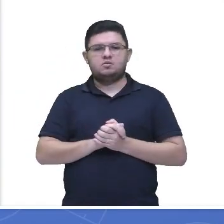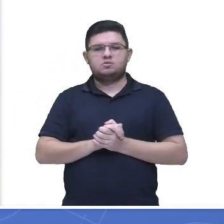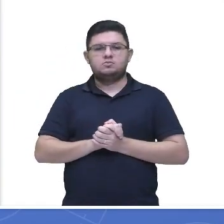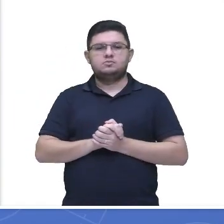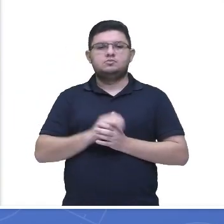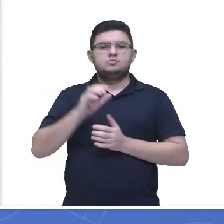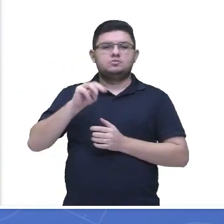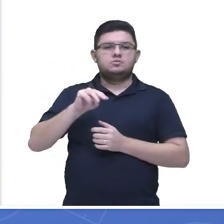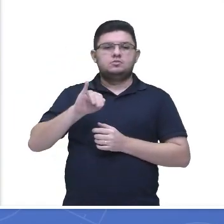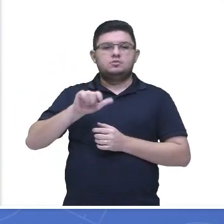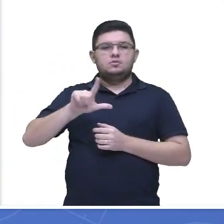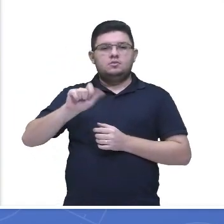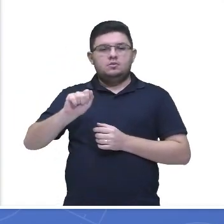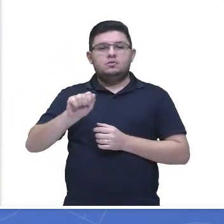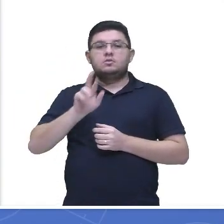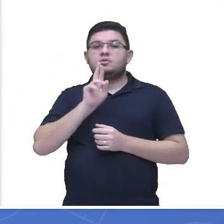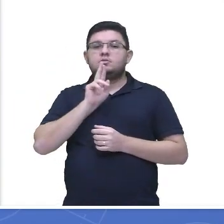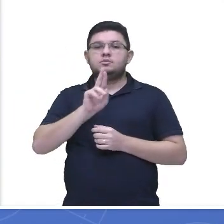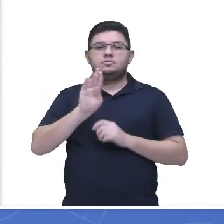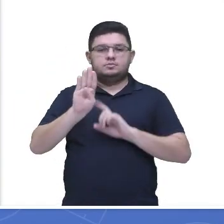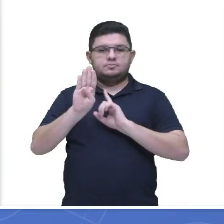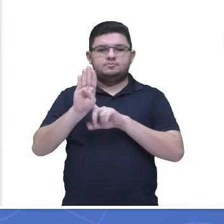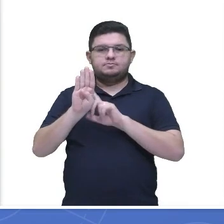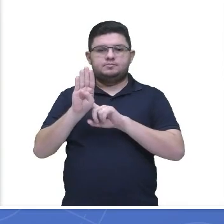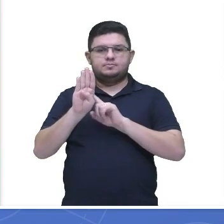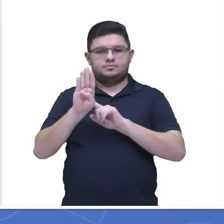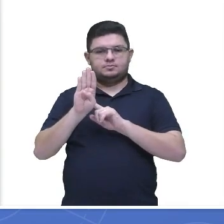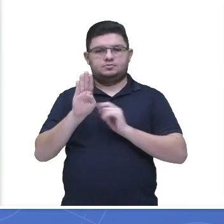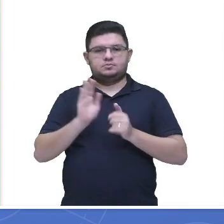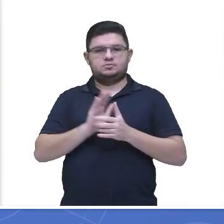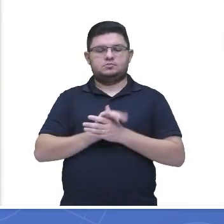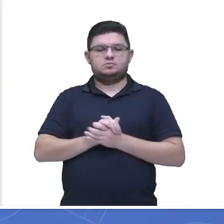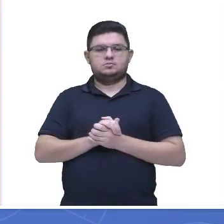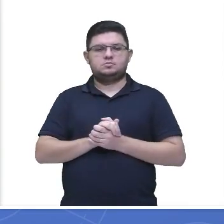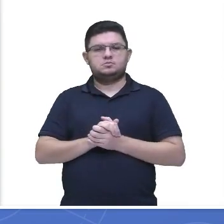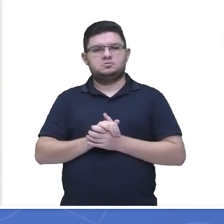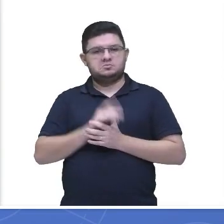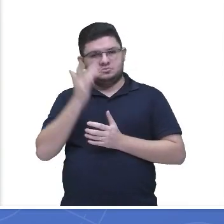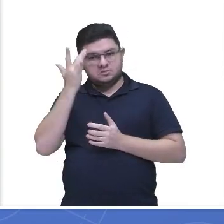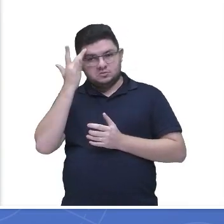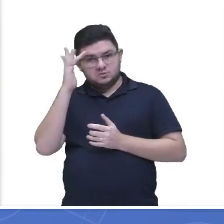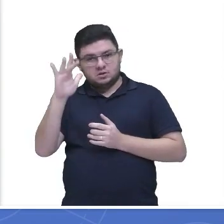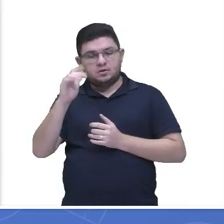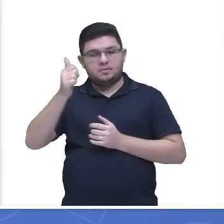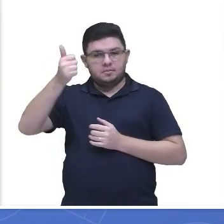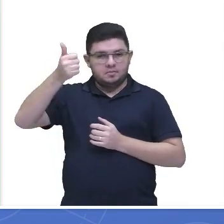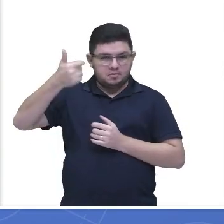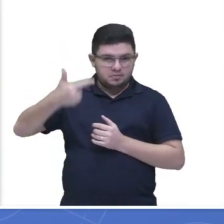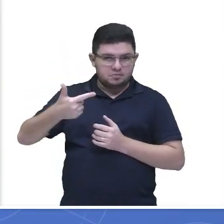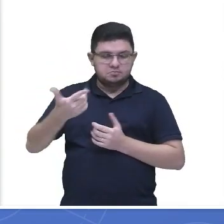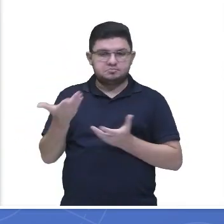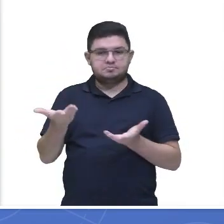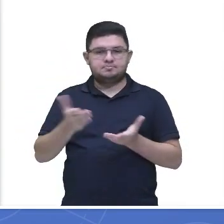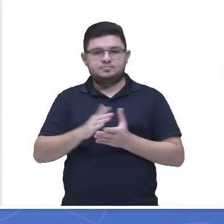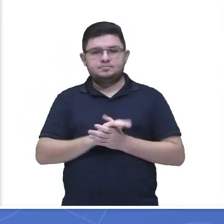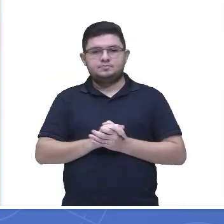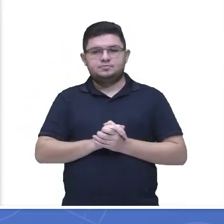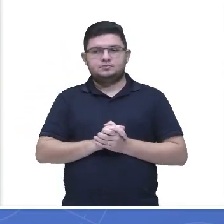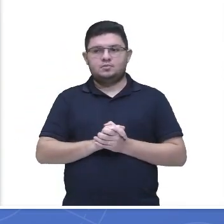Mirla, letra B, eu já não sei se é a primeira ou se é a segunda.